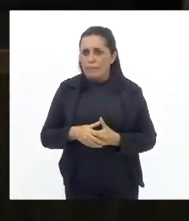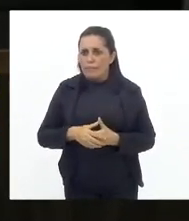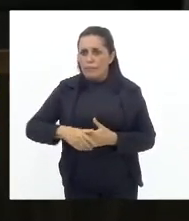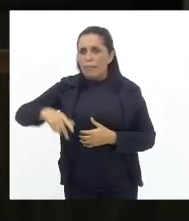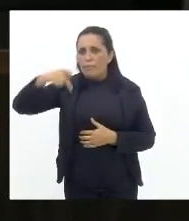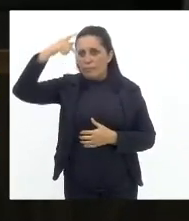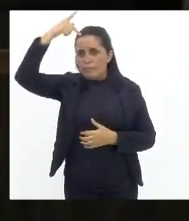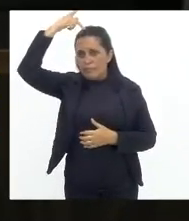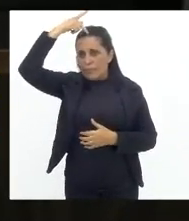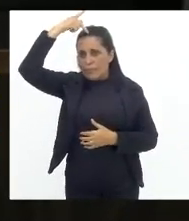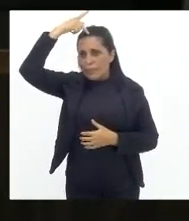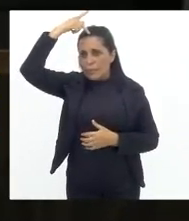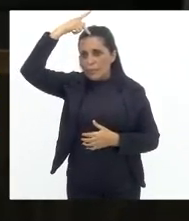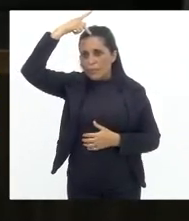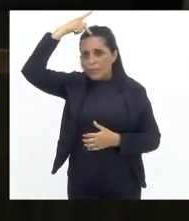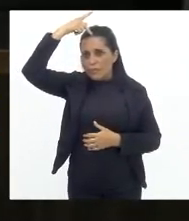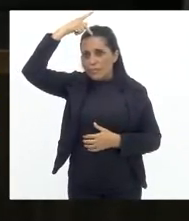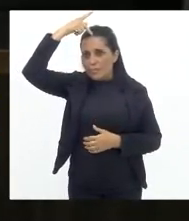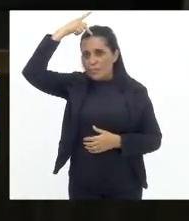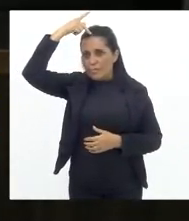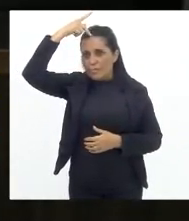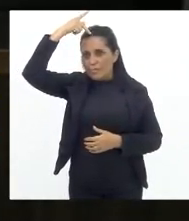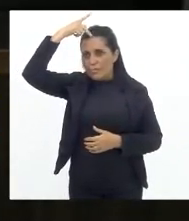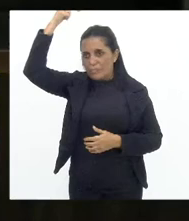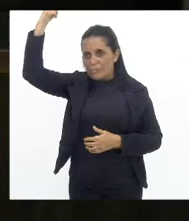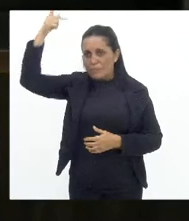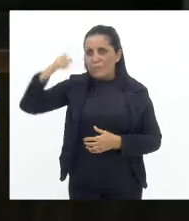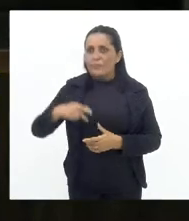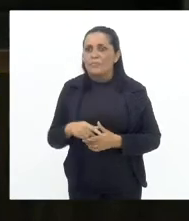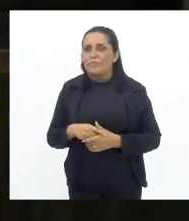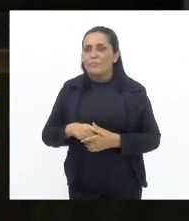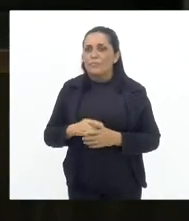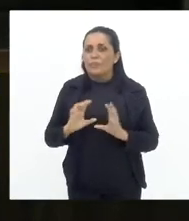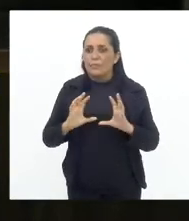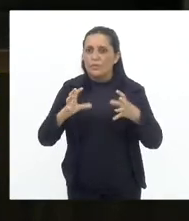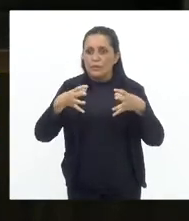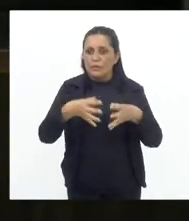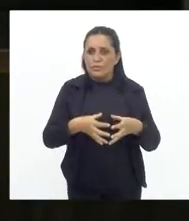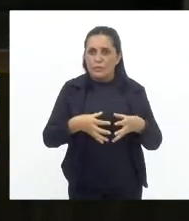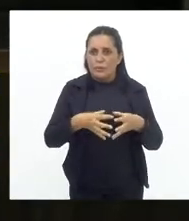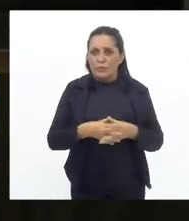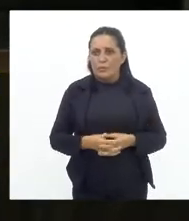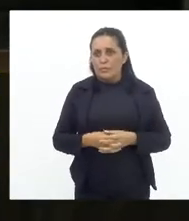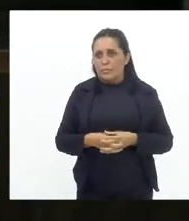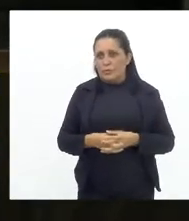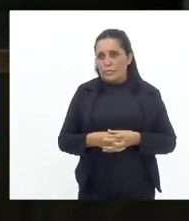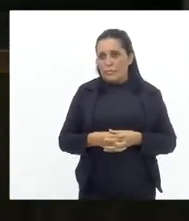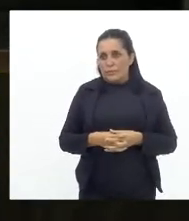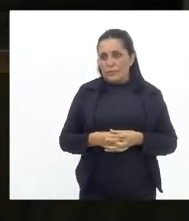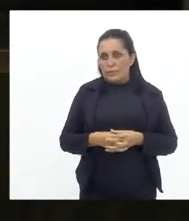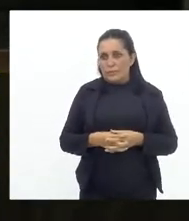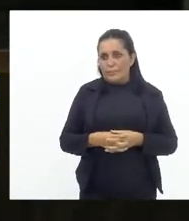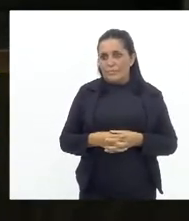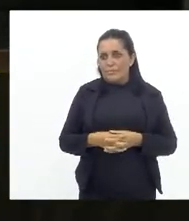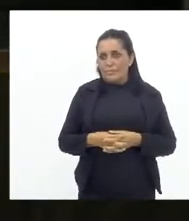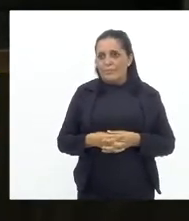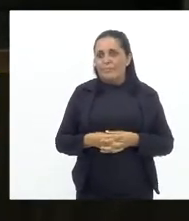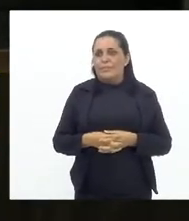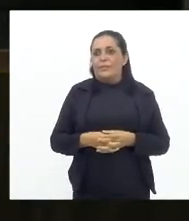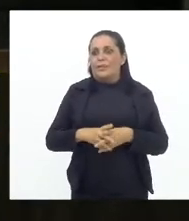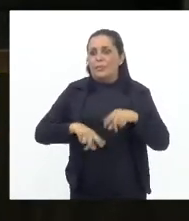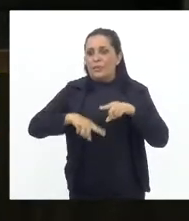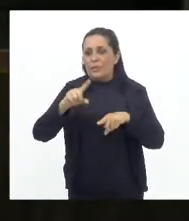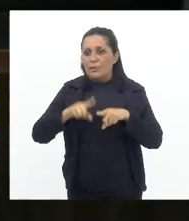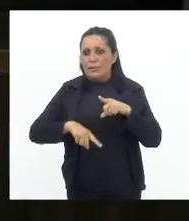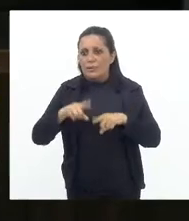bem com talismo como patrimônio const material do Estado do Rio de Janeiro